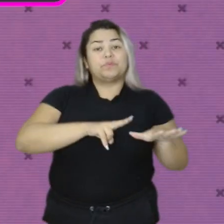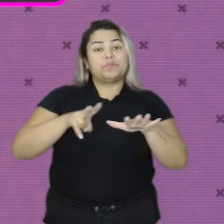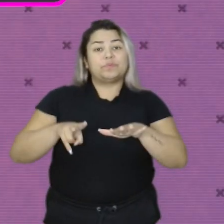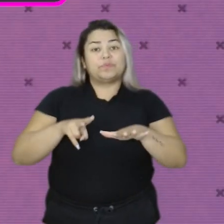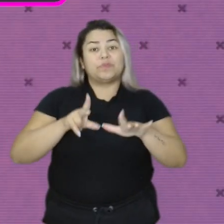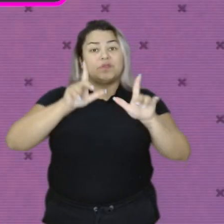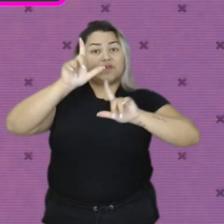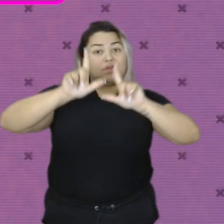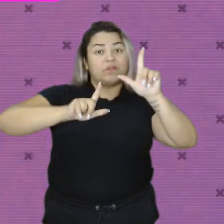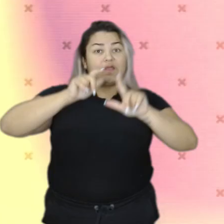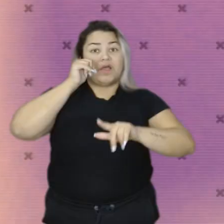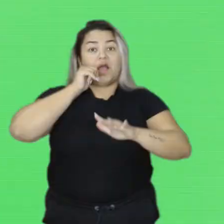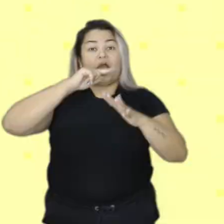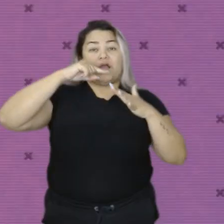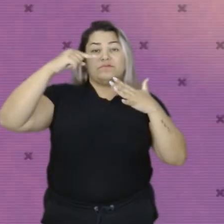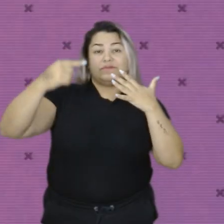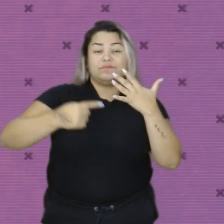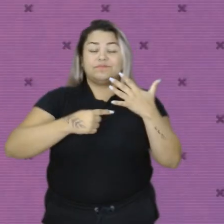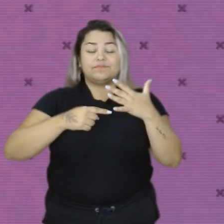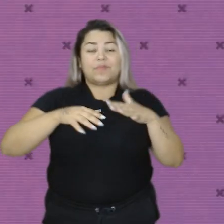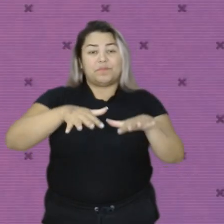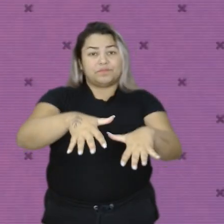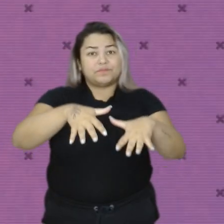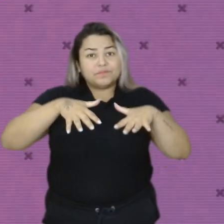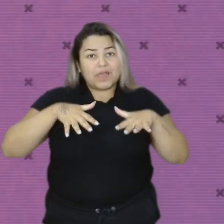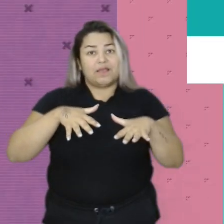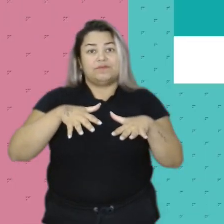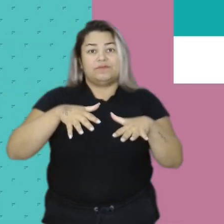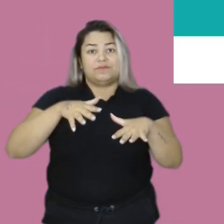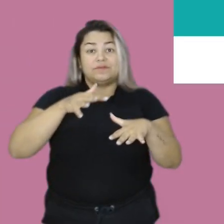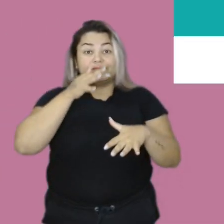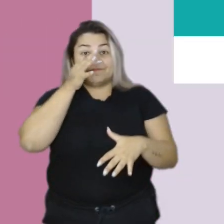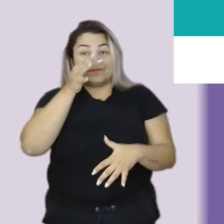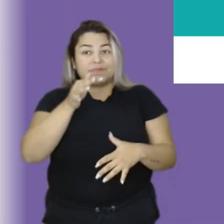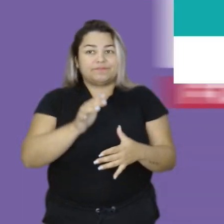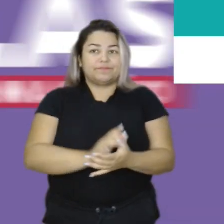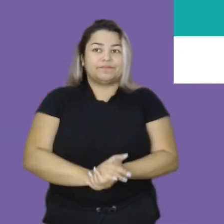TV Elas por Elas Formação é Marcha das Margaridas.